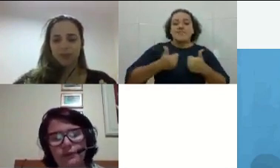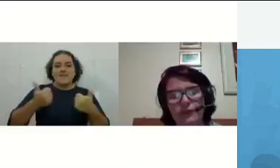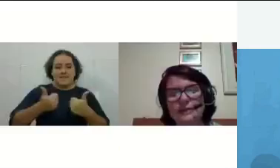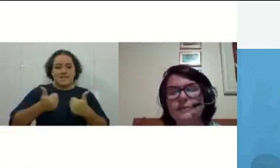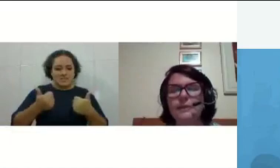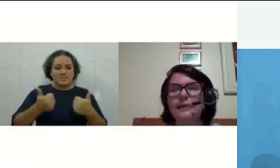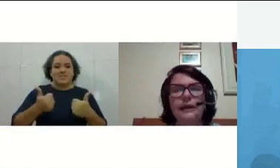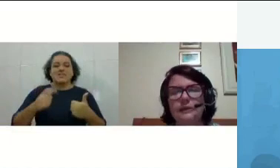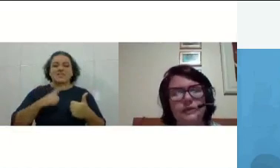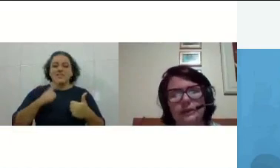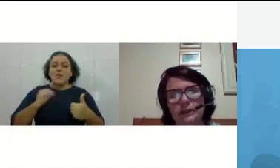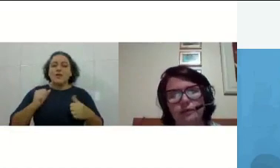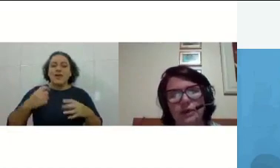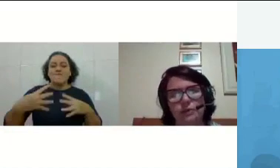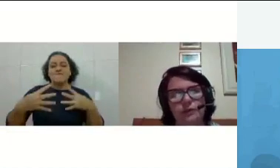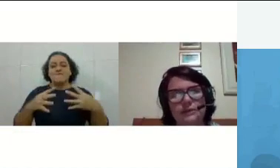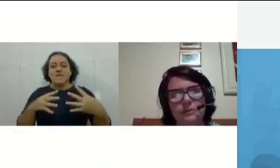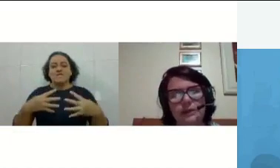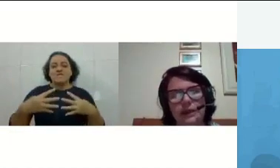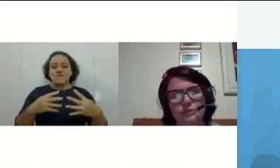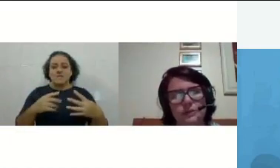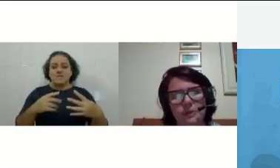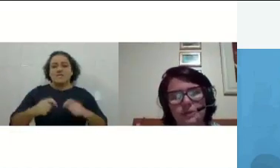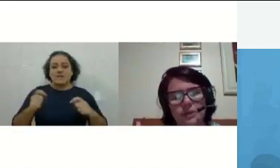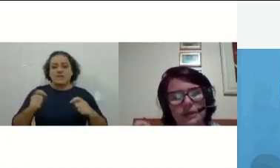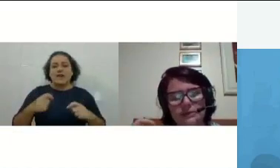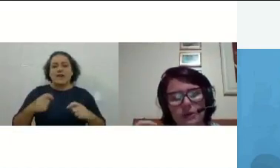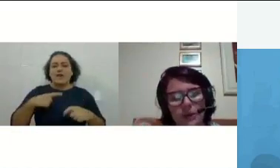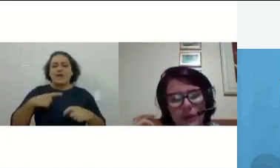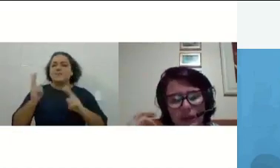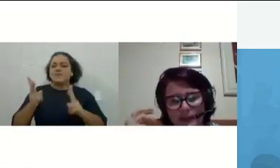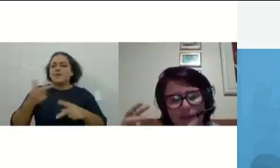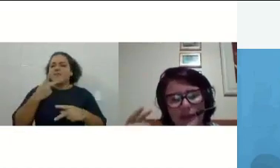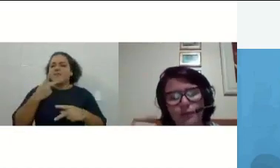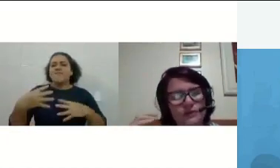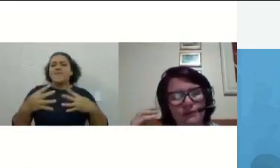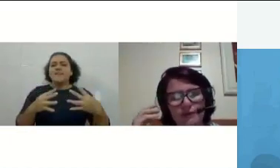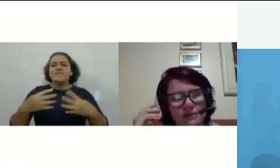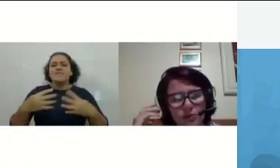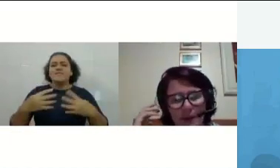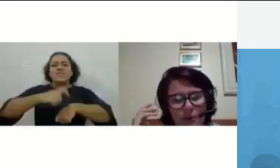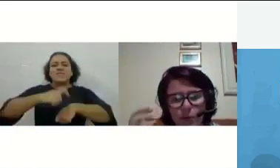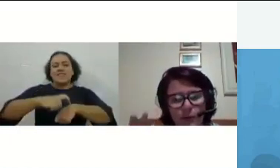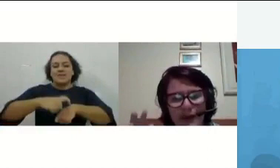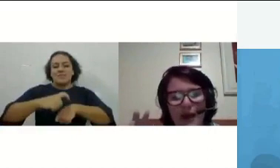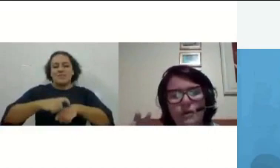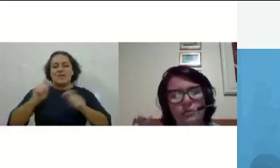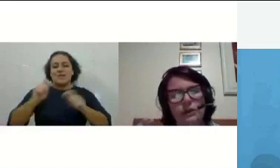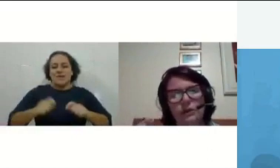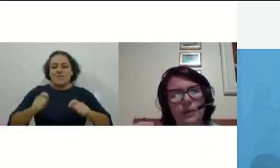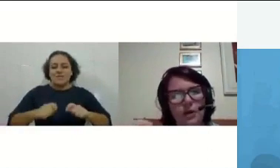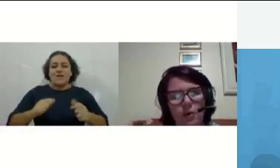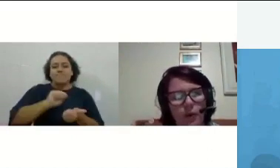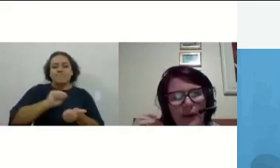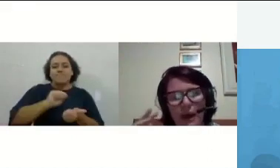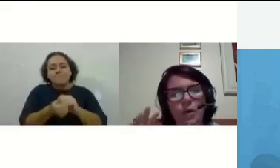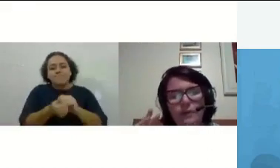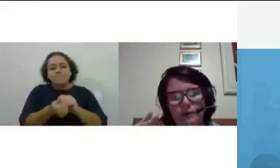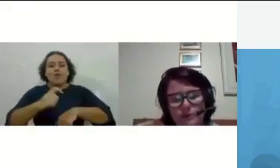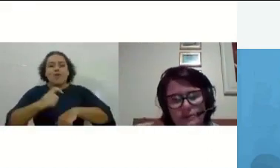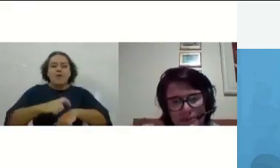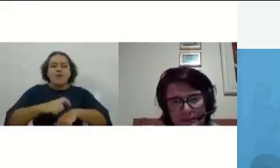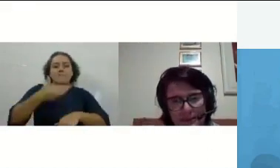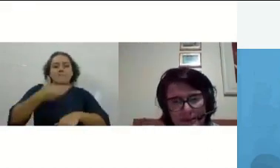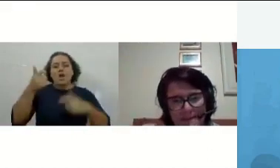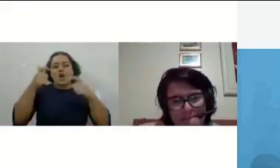muita flexibilidade, né? Eu falo flexibilidade principalmente em relação a tempo. Você vai fazer no melhor horário, no melhor local para